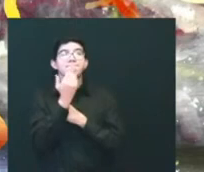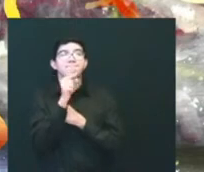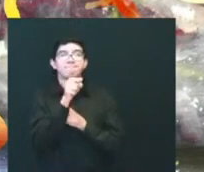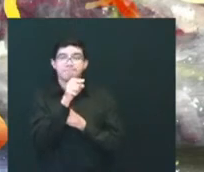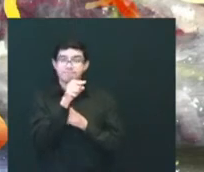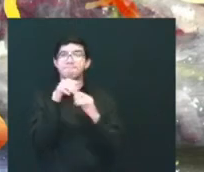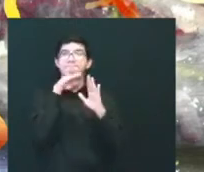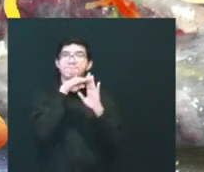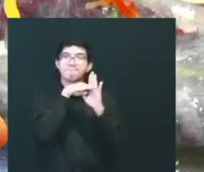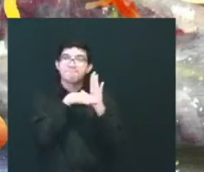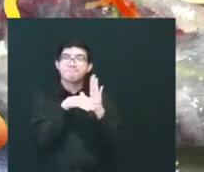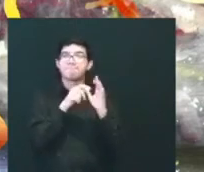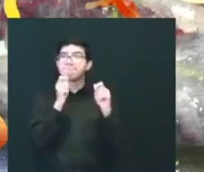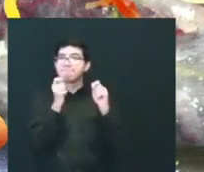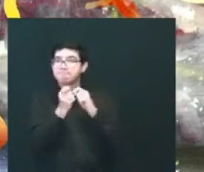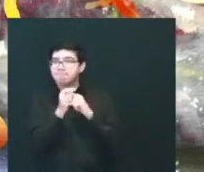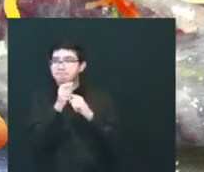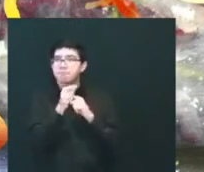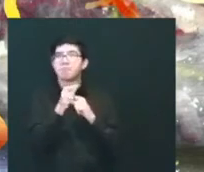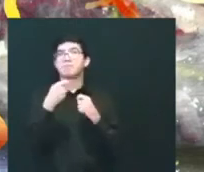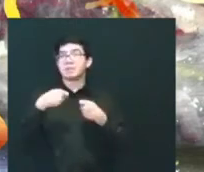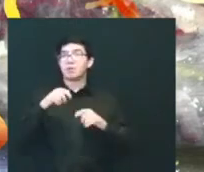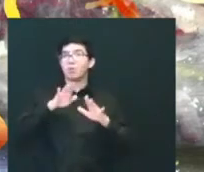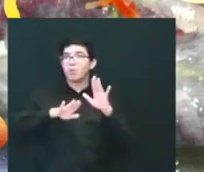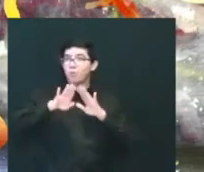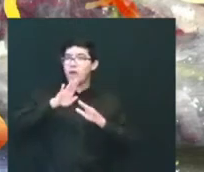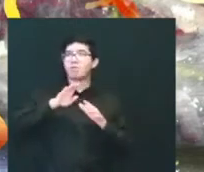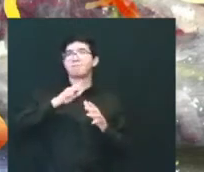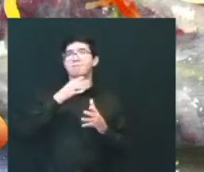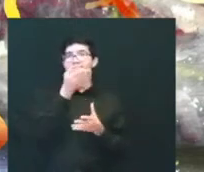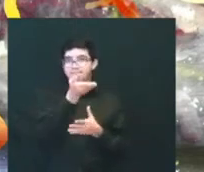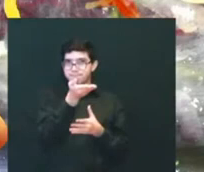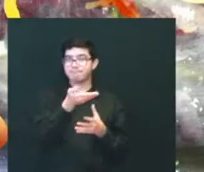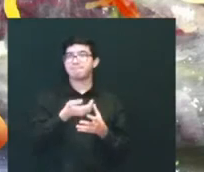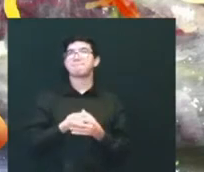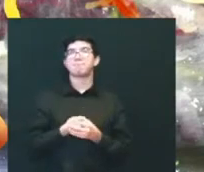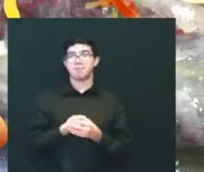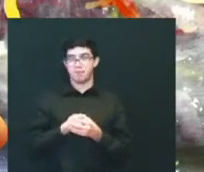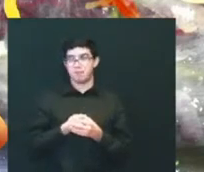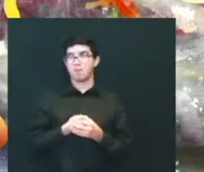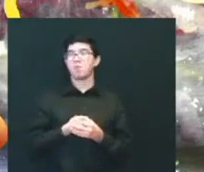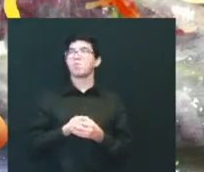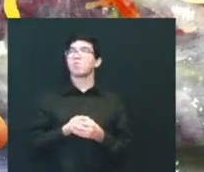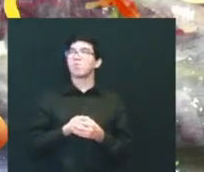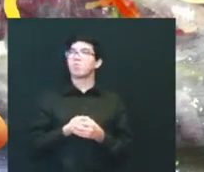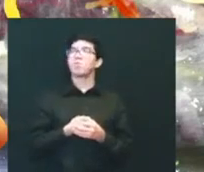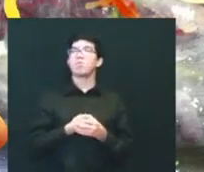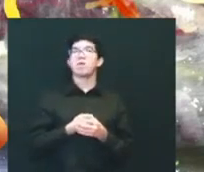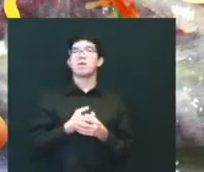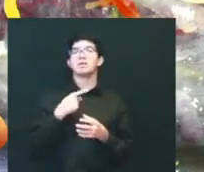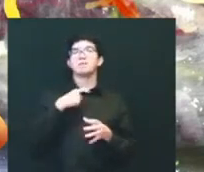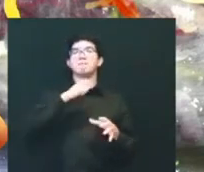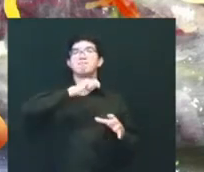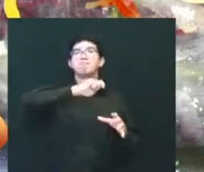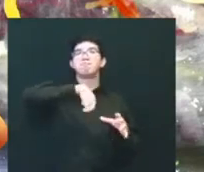vai precisar ter um esforço maior, ter um cuidado maior com esse paciente. Então, a gente vai entrar na cozinha e